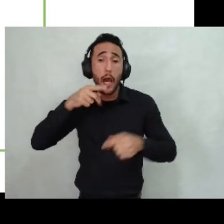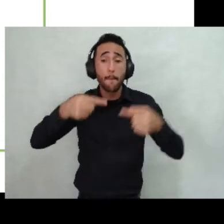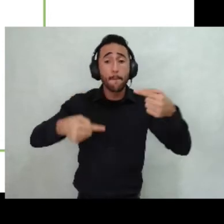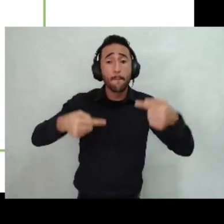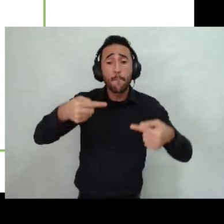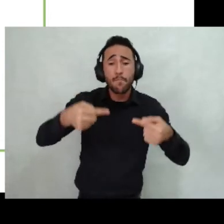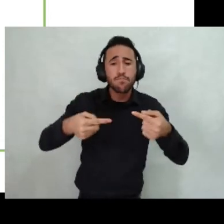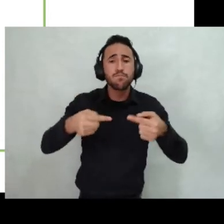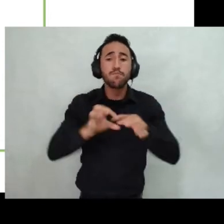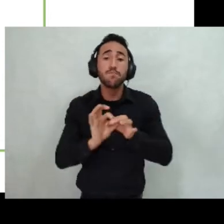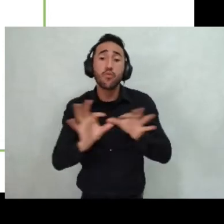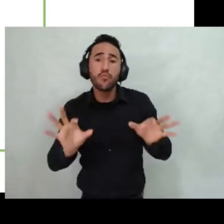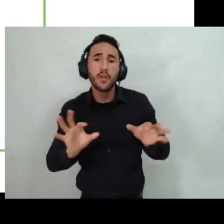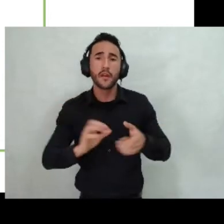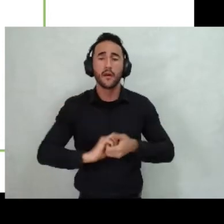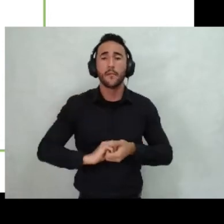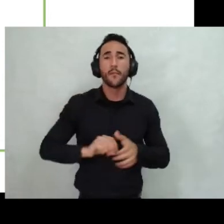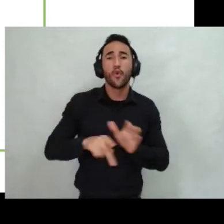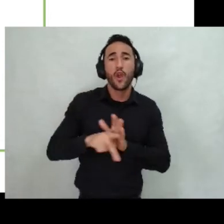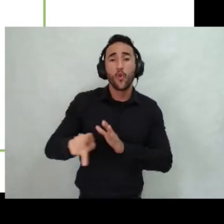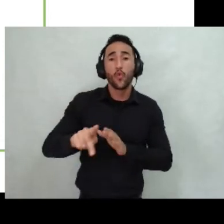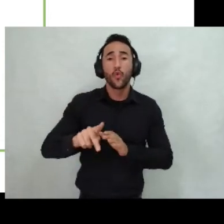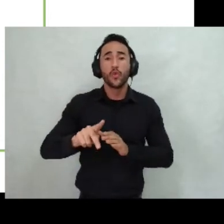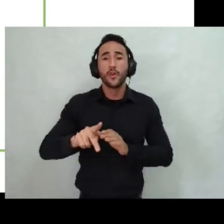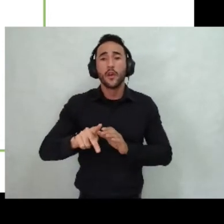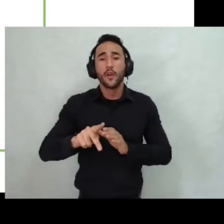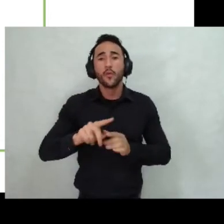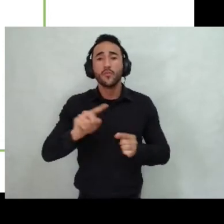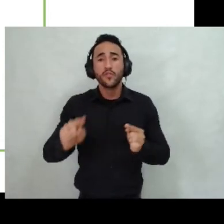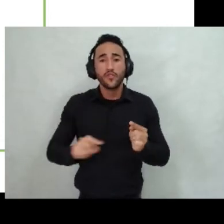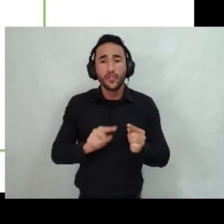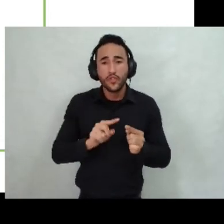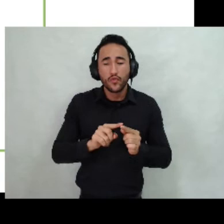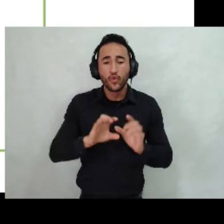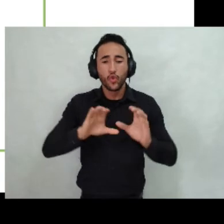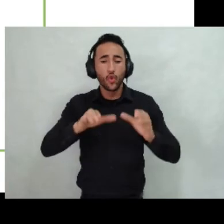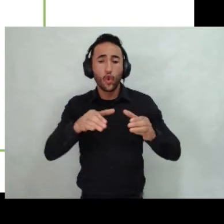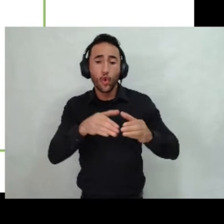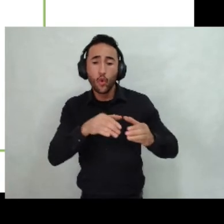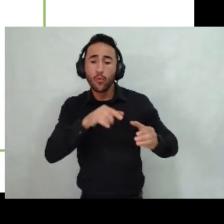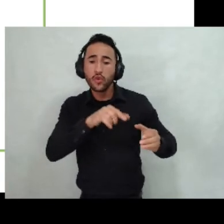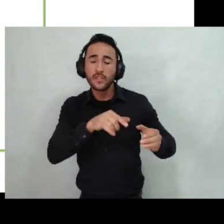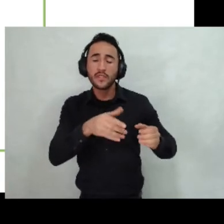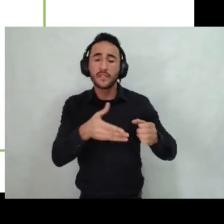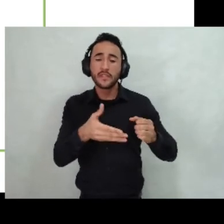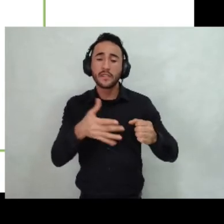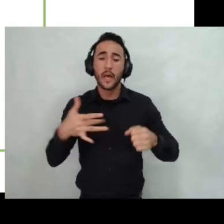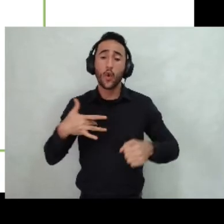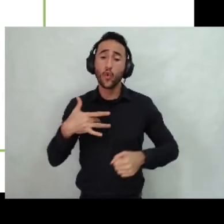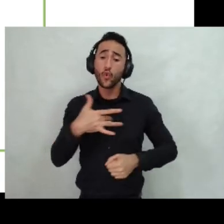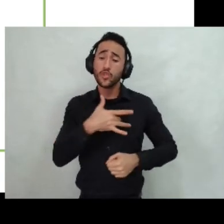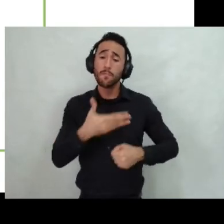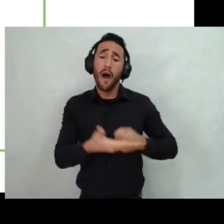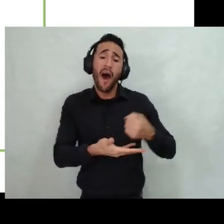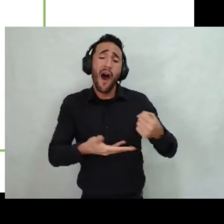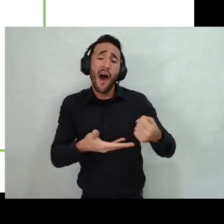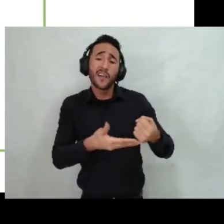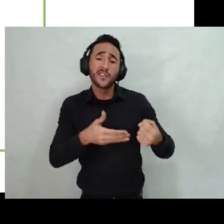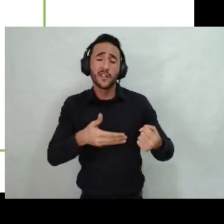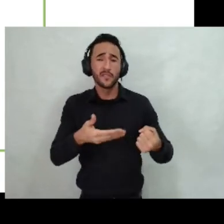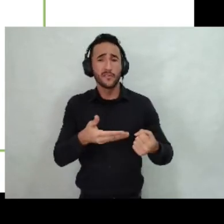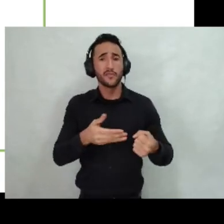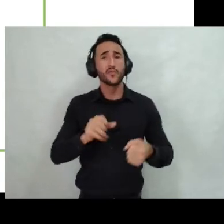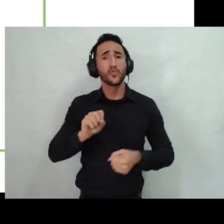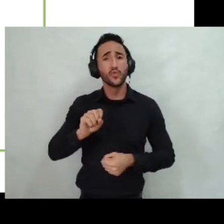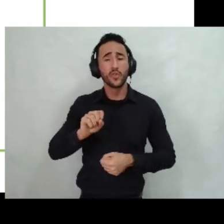desenvolvida pelos profissionais da atenção básica, pelas equipes de saúde da família, pelas equipes das unidades básicas de saúde, com forte apoio